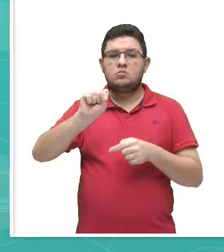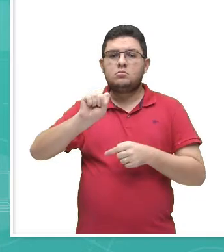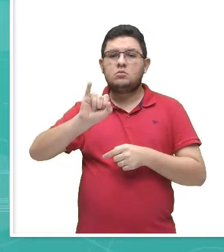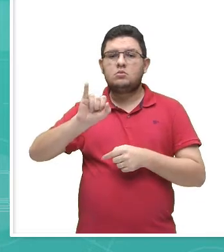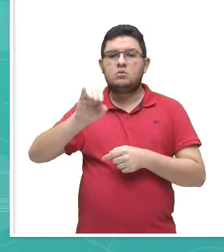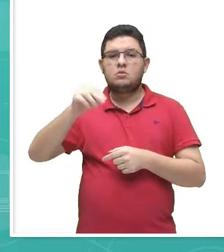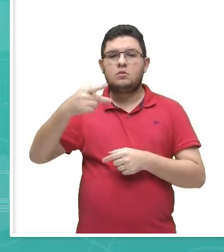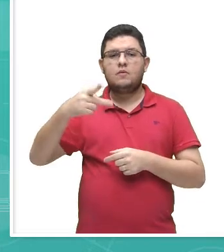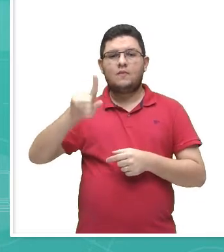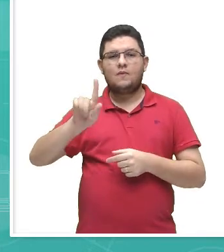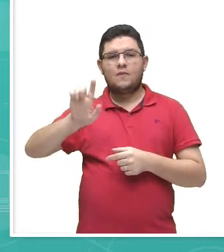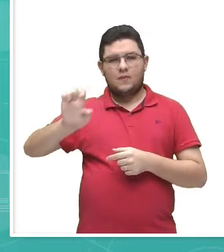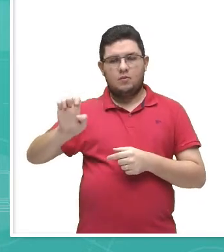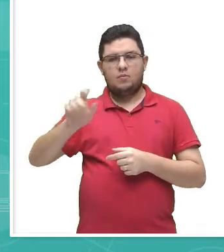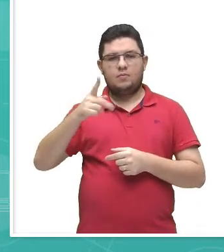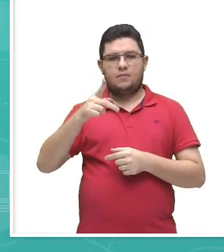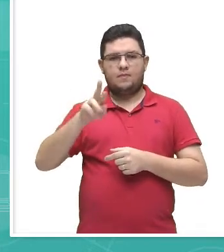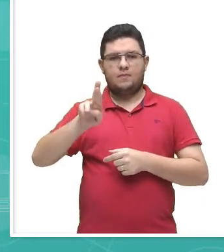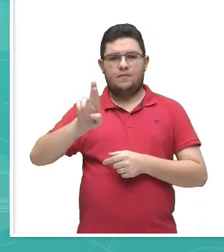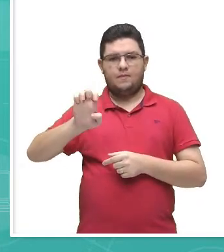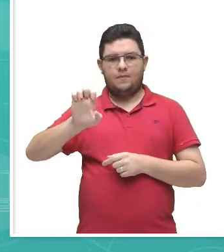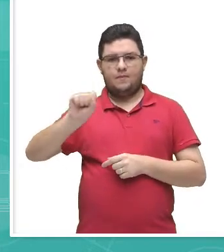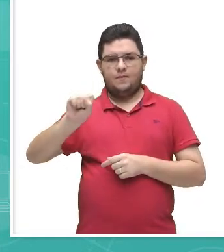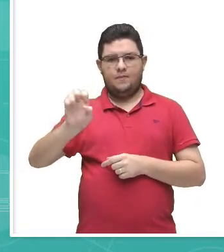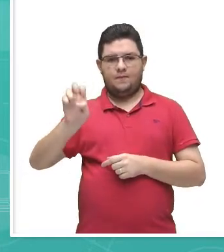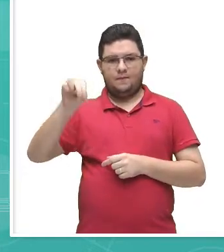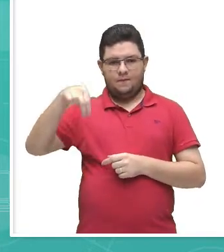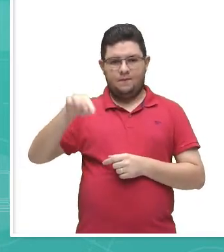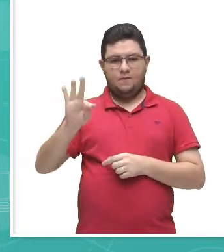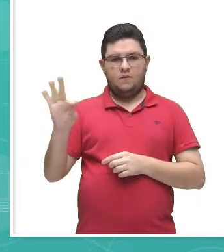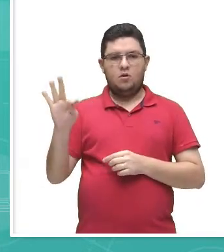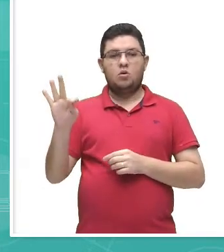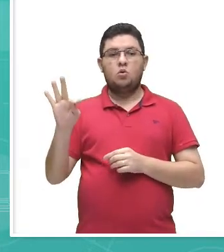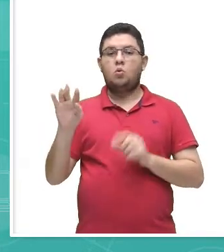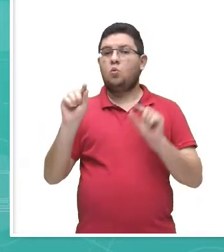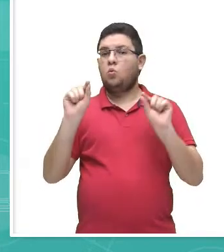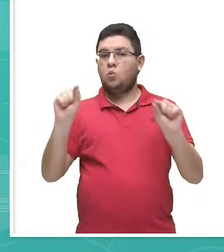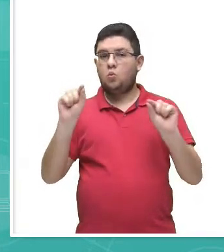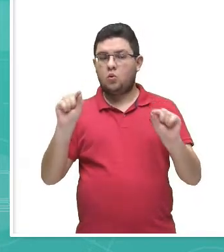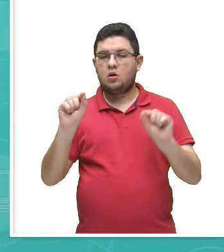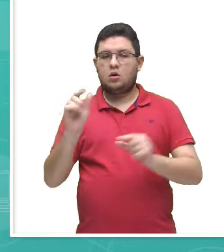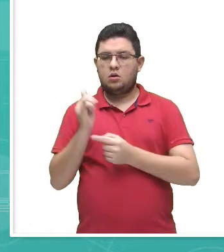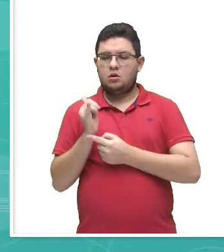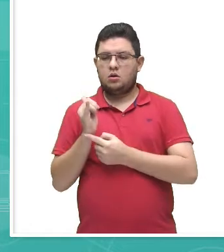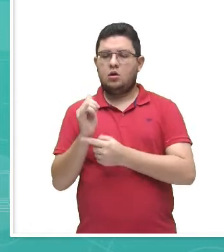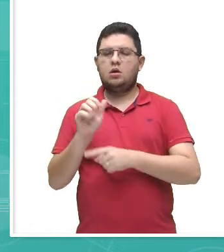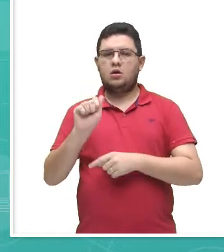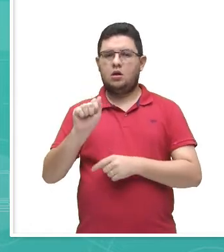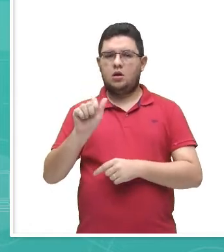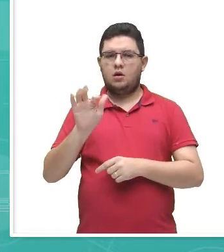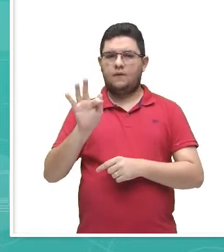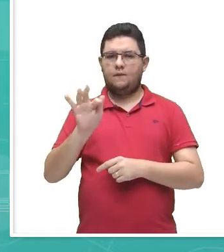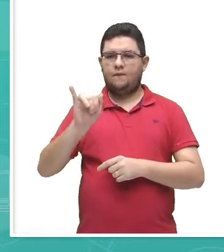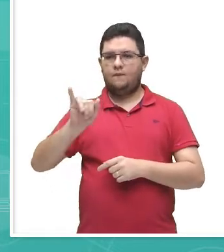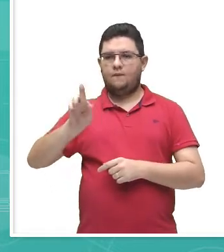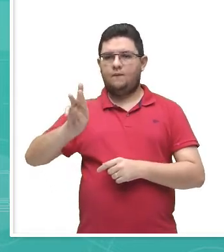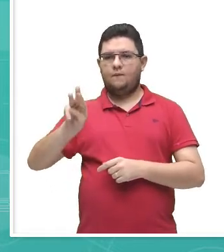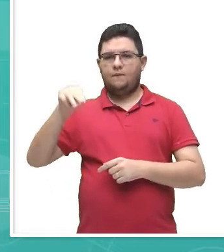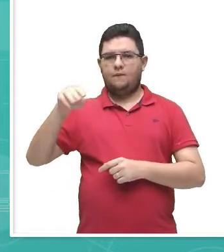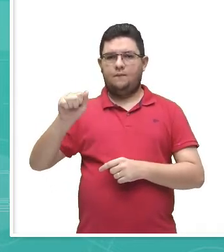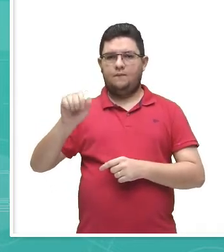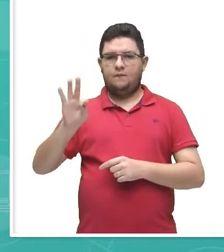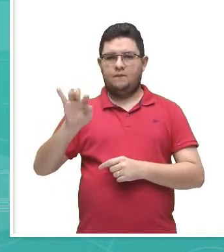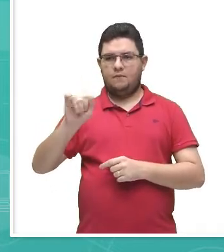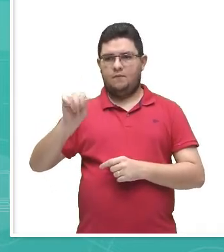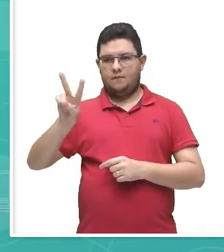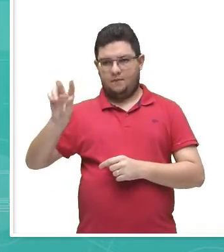ali, e uma dessas opções contém então a forma verbal ali que vai preencher corretamente essa